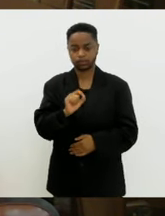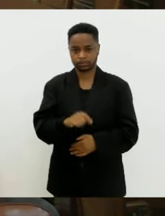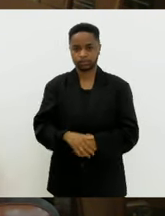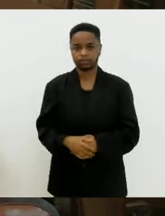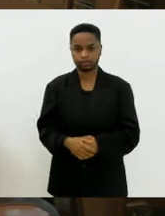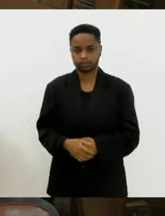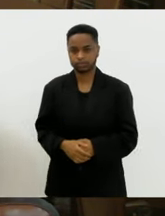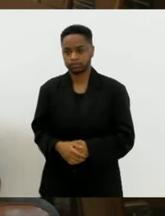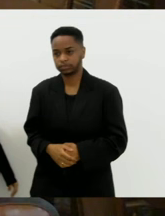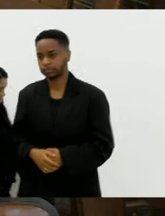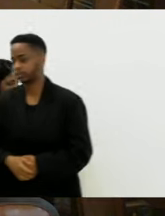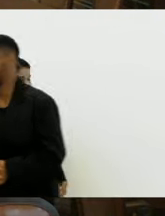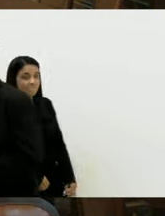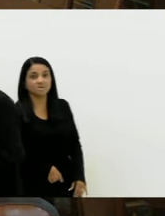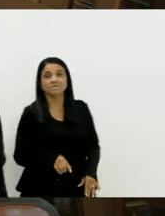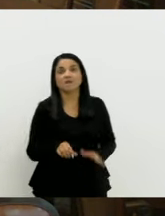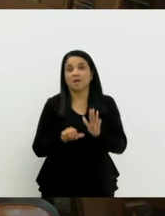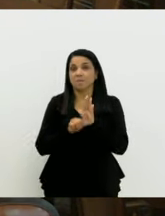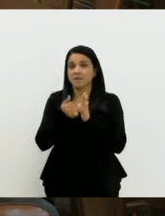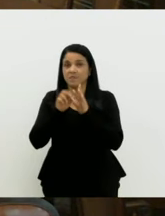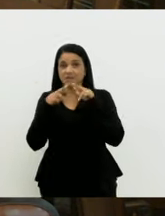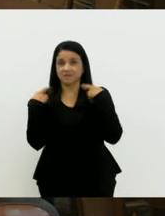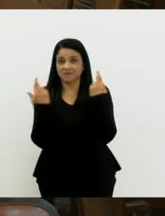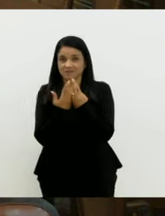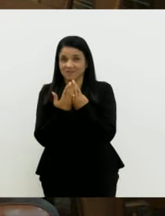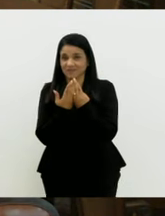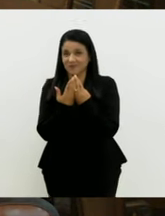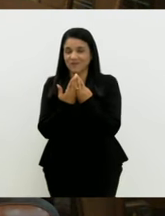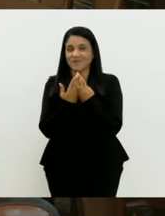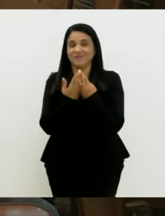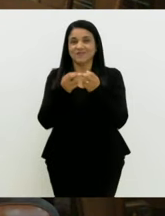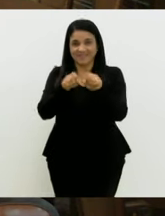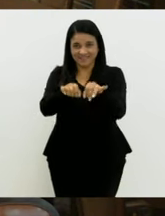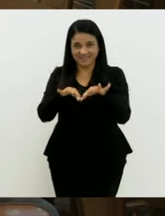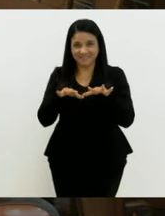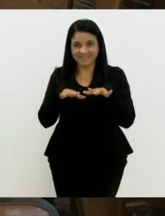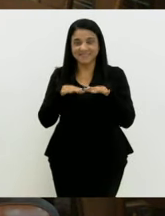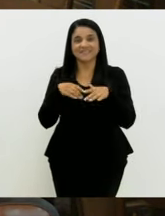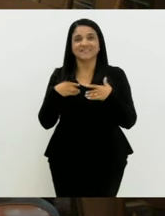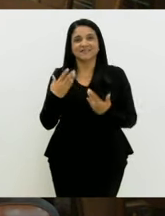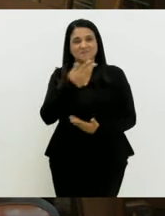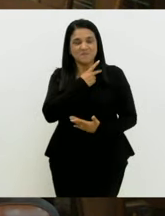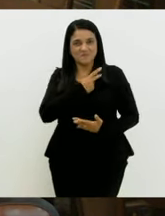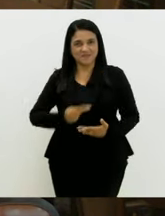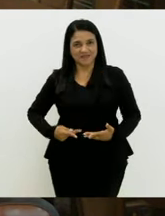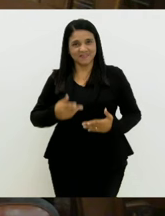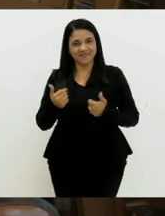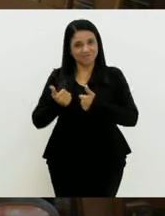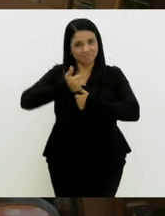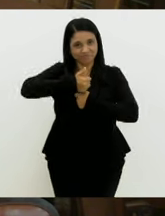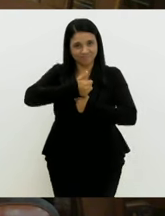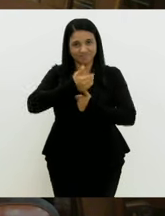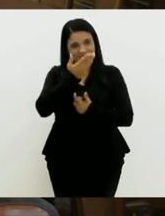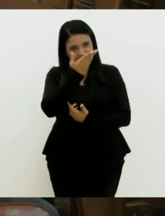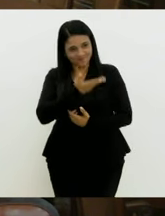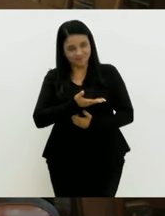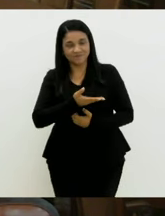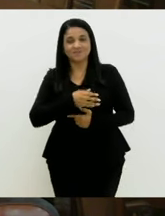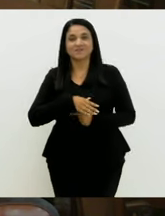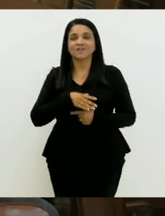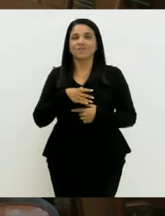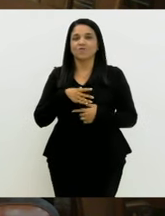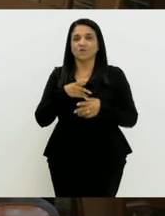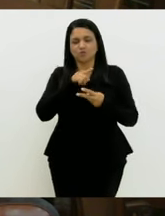primeira sessão legislativa, da segunda sessão legislativa sobre a presidência de Vossa Excelência. Eu vou fazer dois comentários